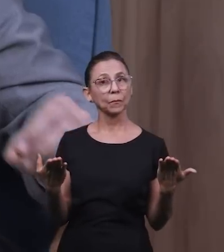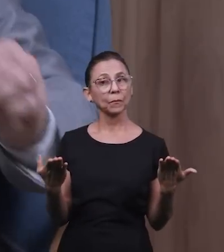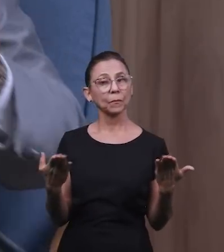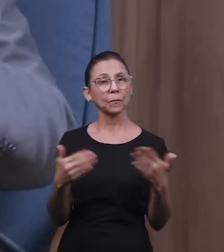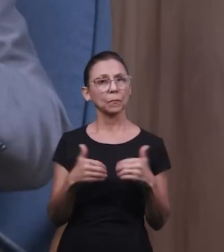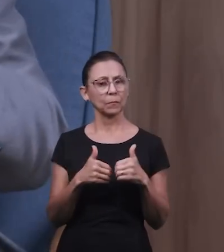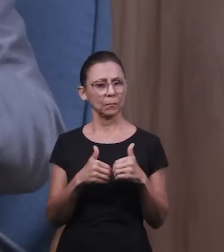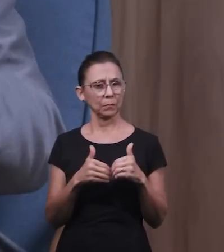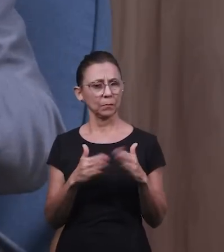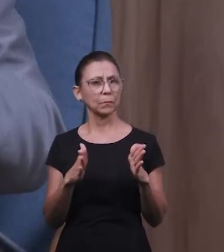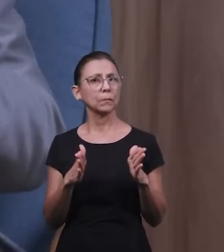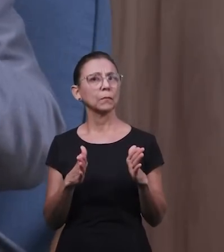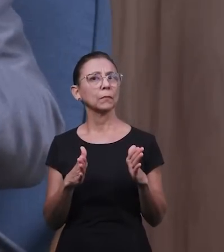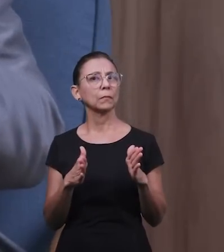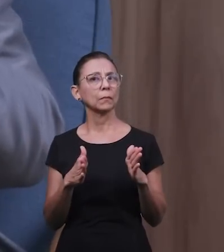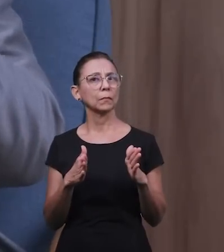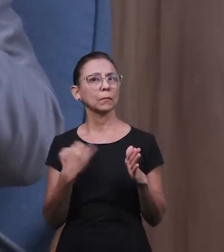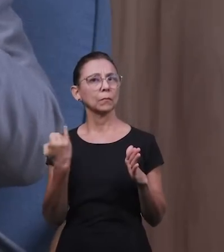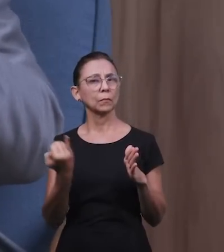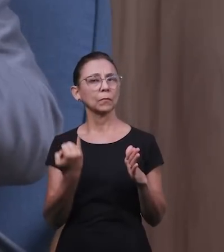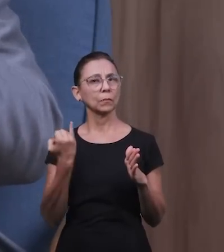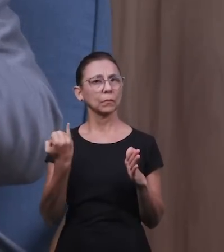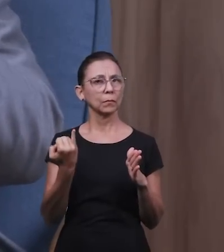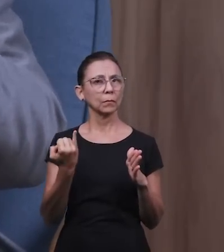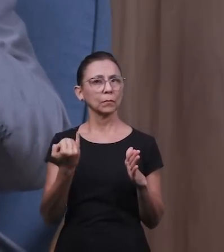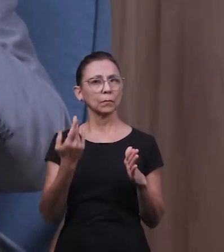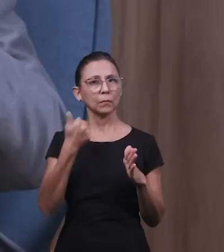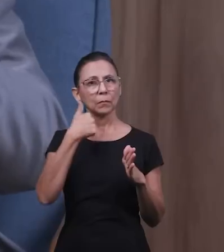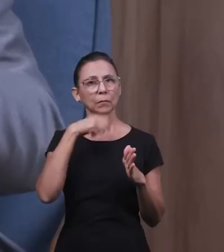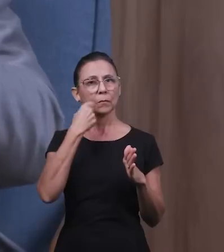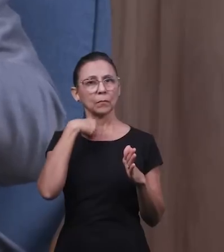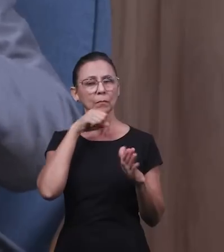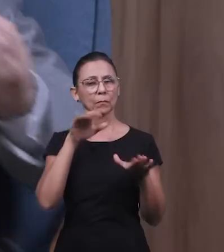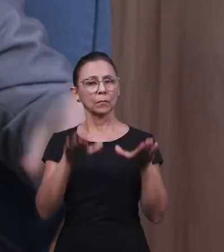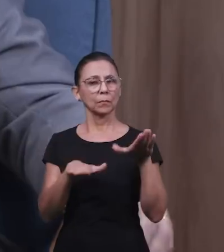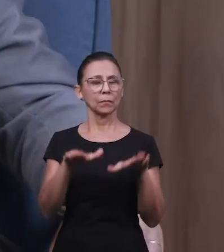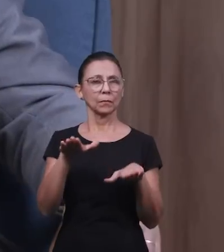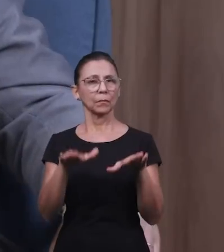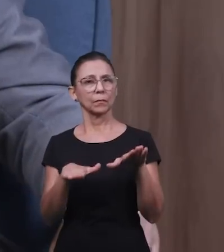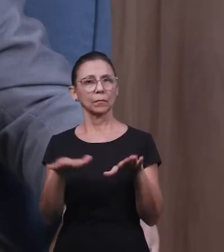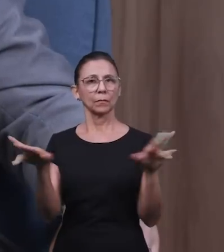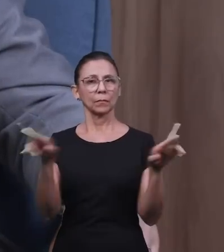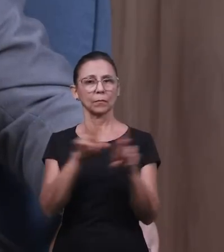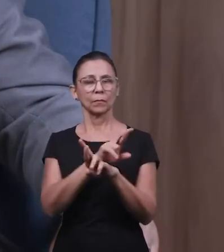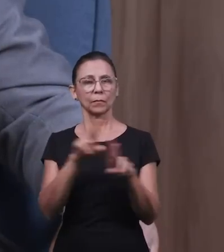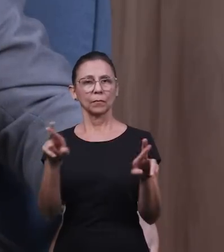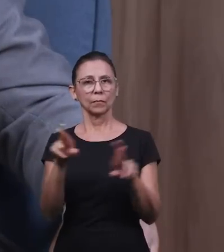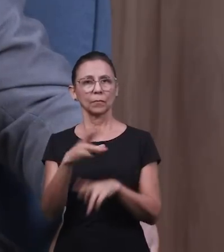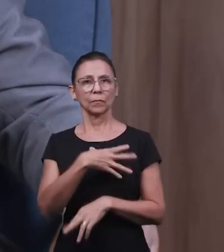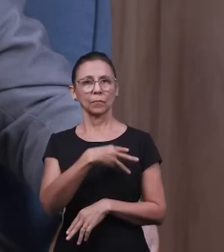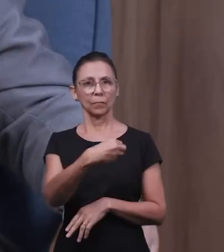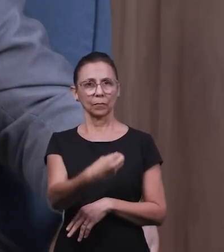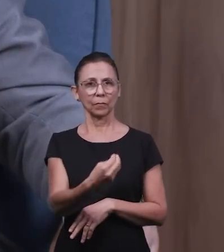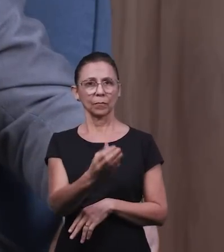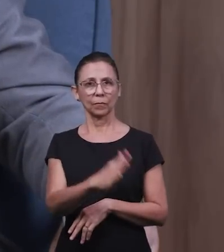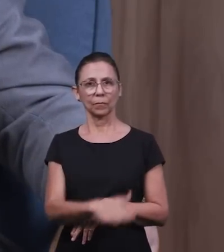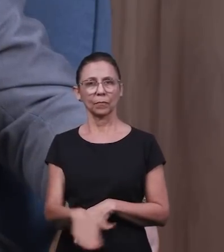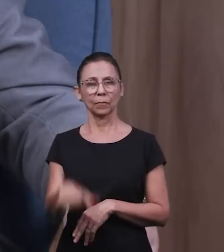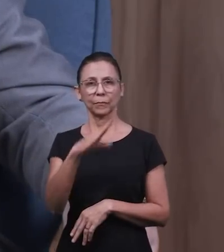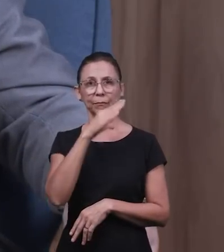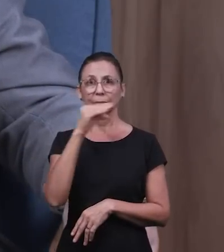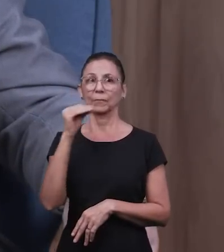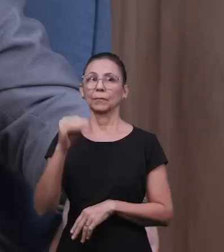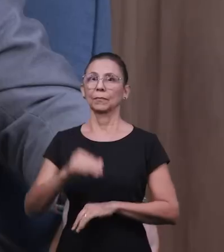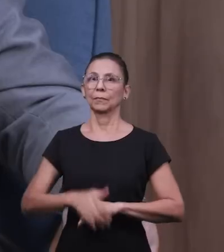e esse tema traz princípios que os pais precisam equilibrar no dia a dia da sua relação e também na convivência com